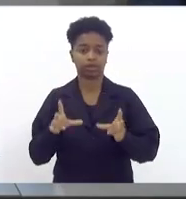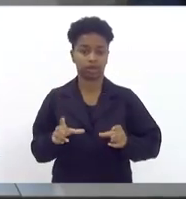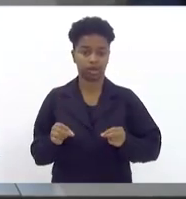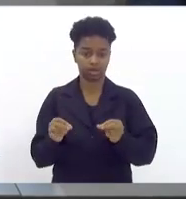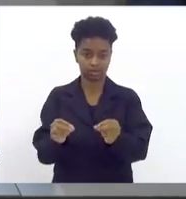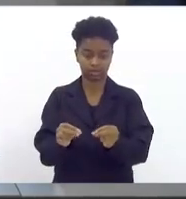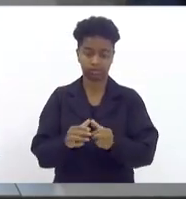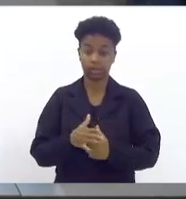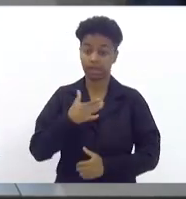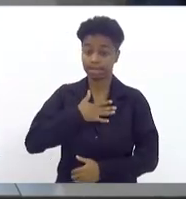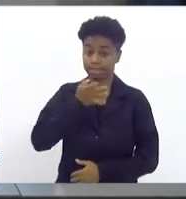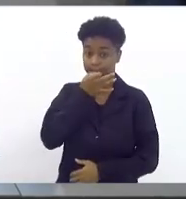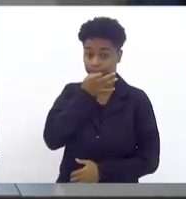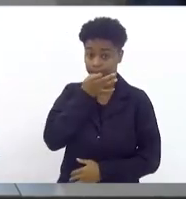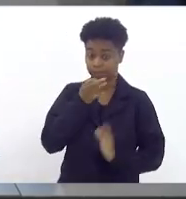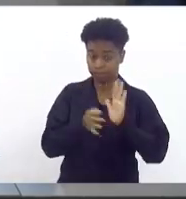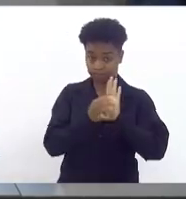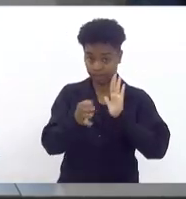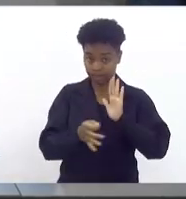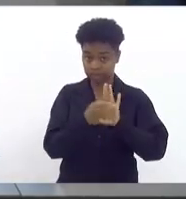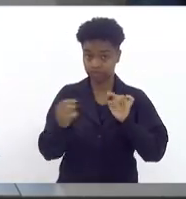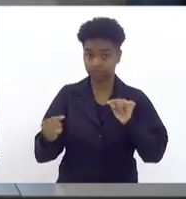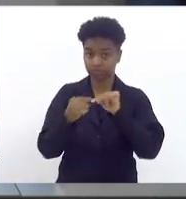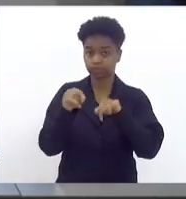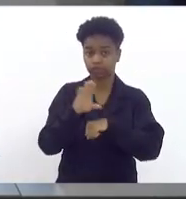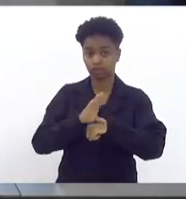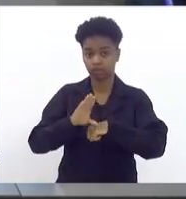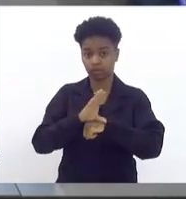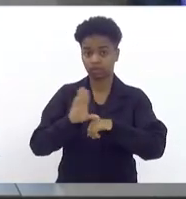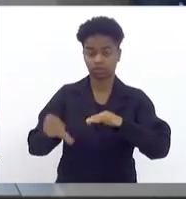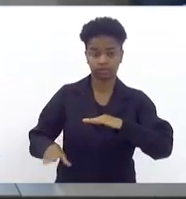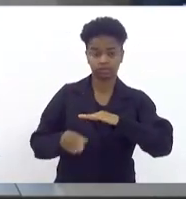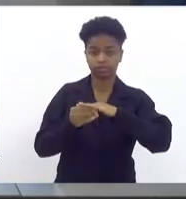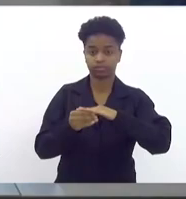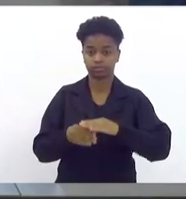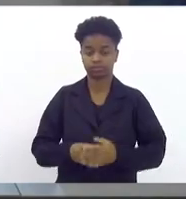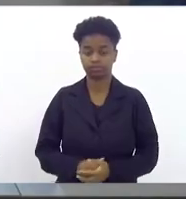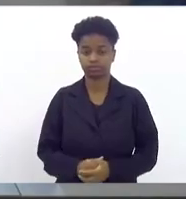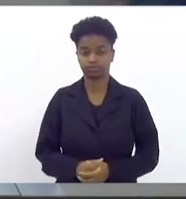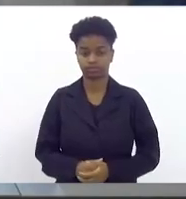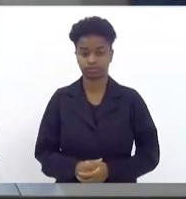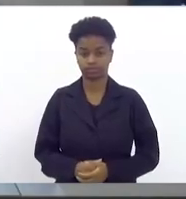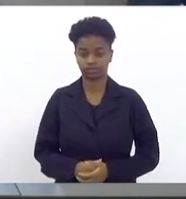meu parecer é pela constitucionalidade com emendas.